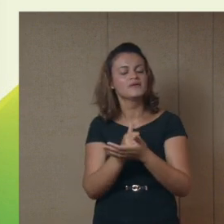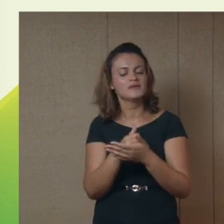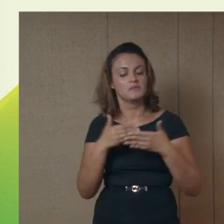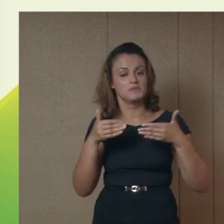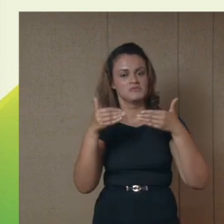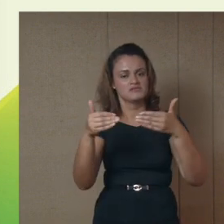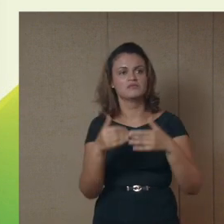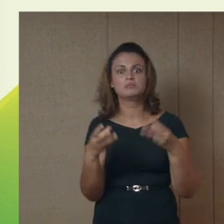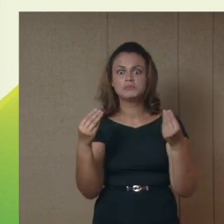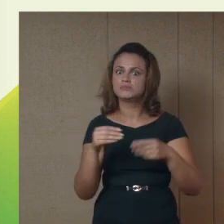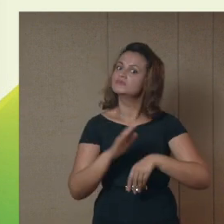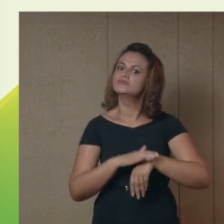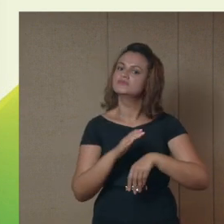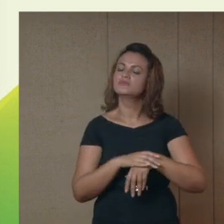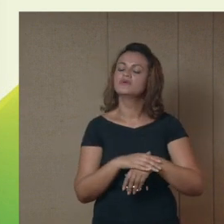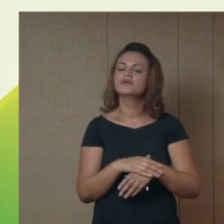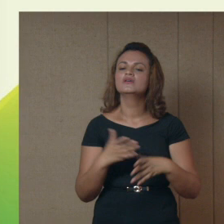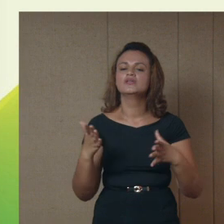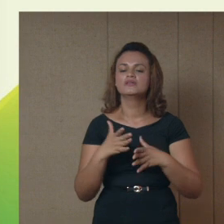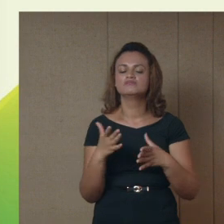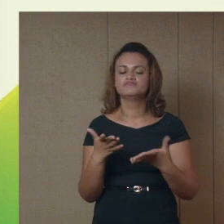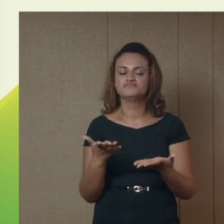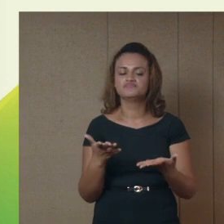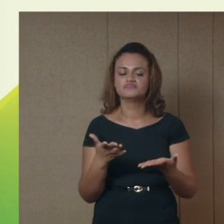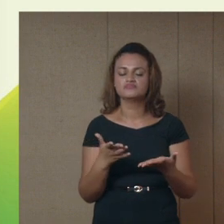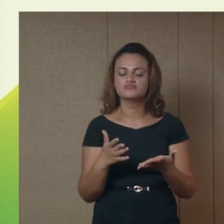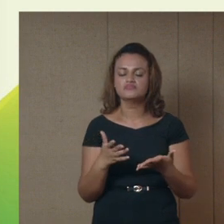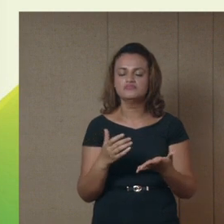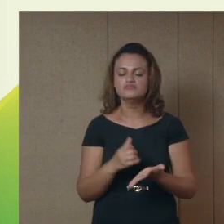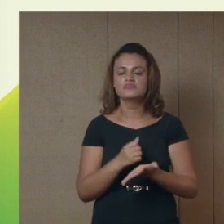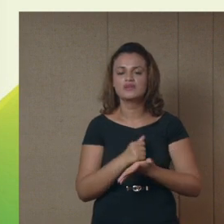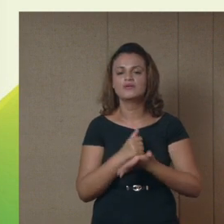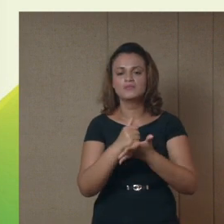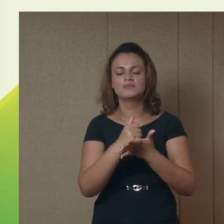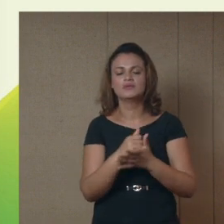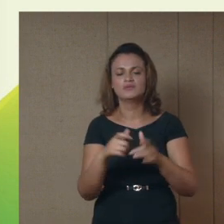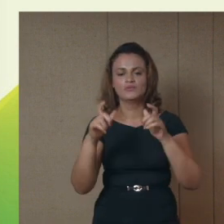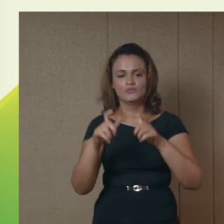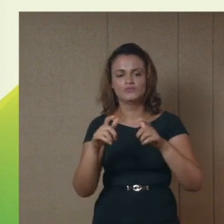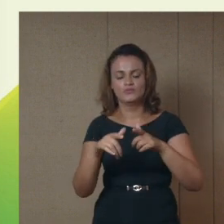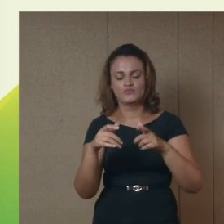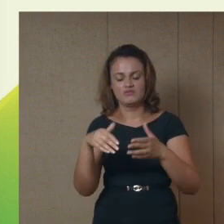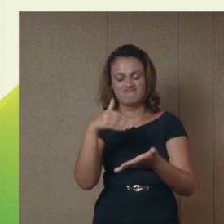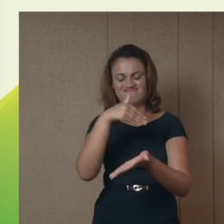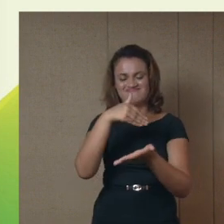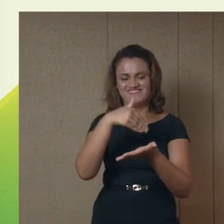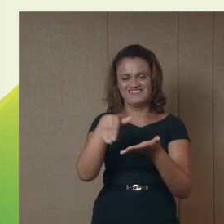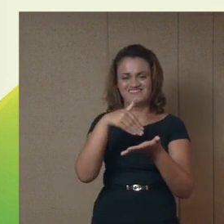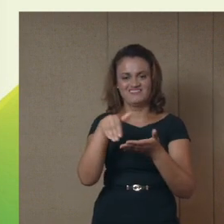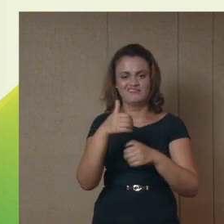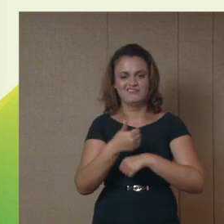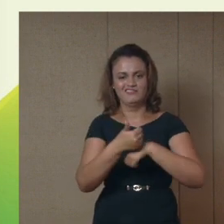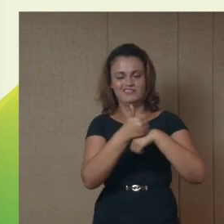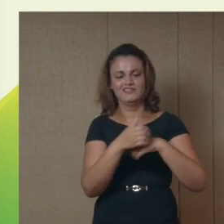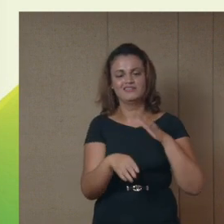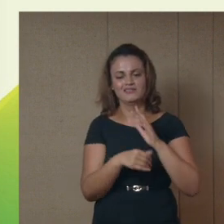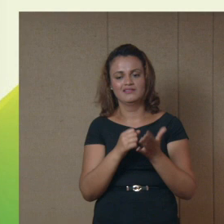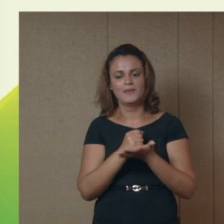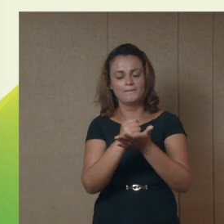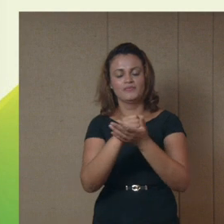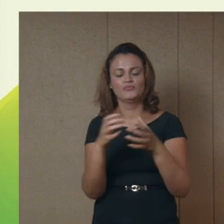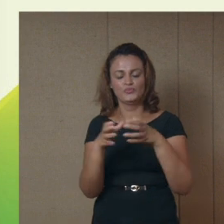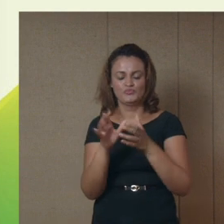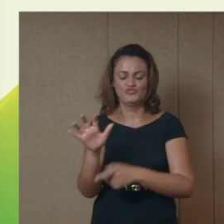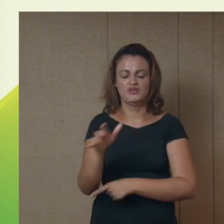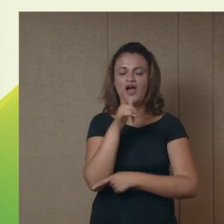já tem bastante tempo ea atuação também é o acompanhamento de uma das áreas da nossa secretaria que acompanha também esse projeto de